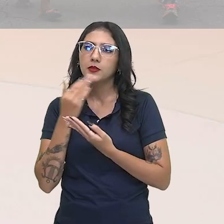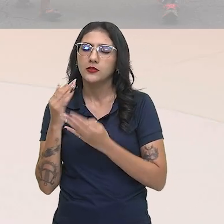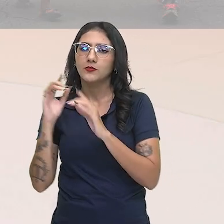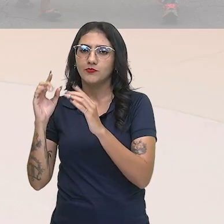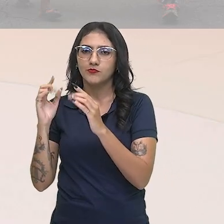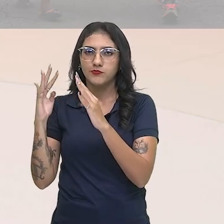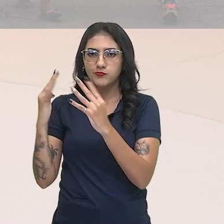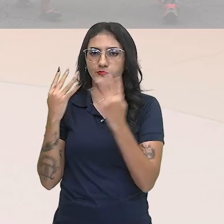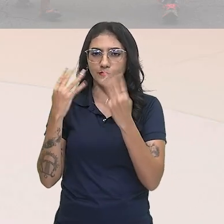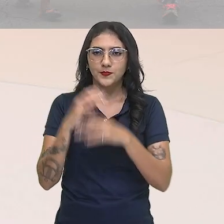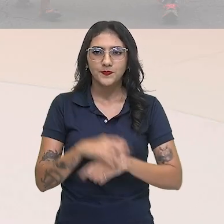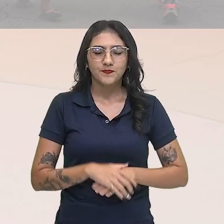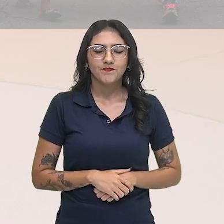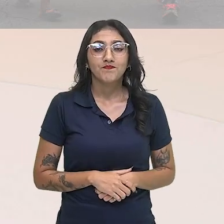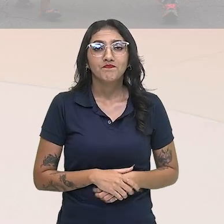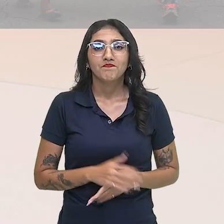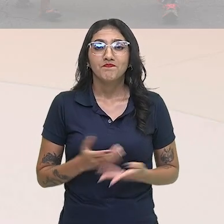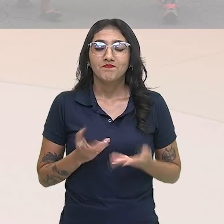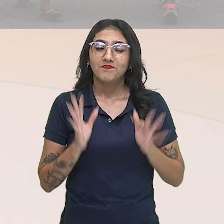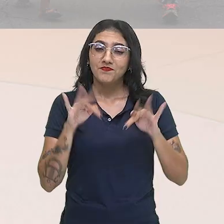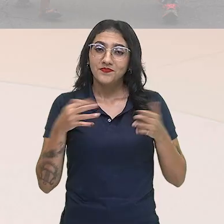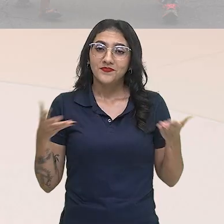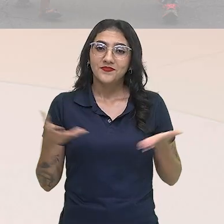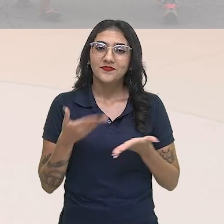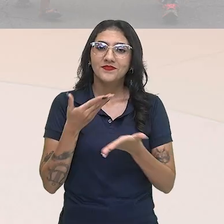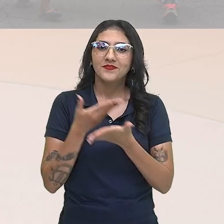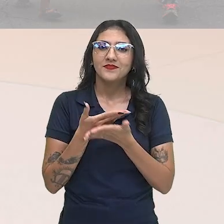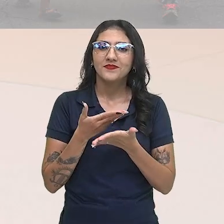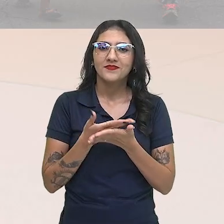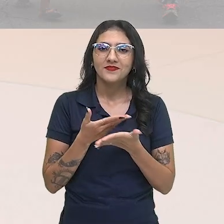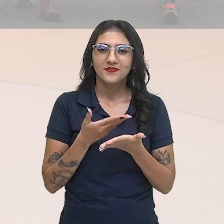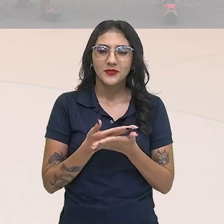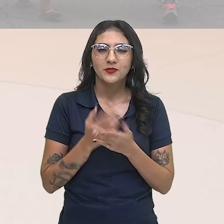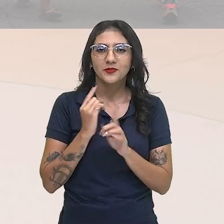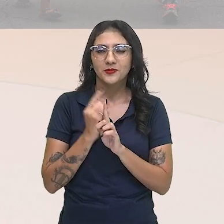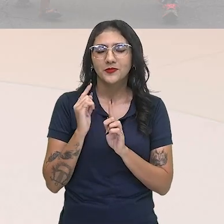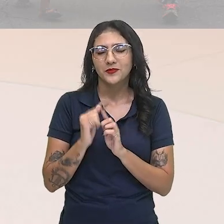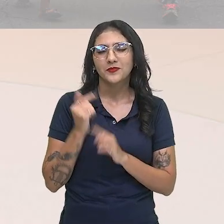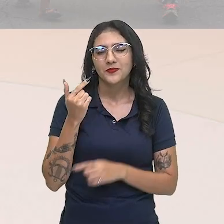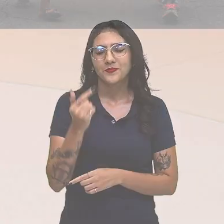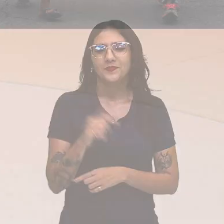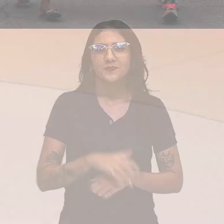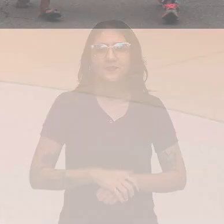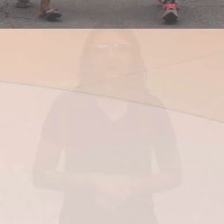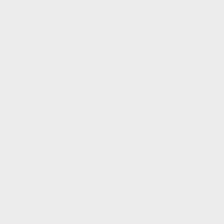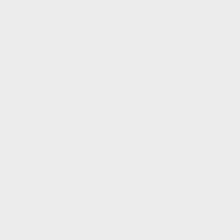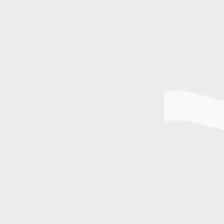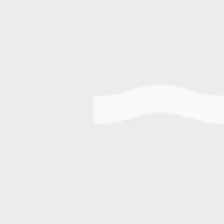Muito bem, a gente fica por aqui e vamos, então, até uma próxima aula.